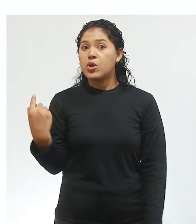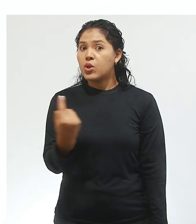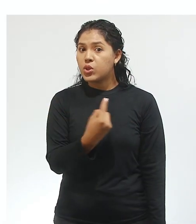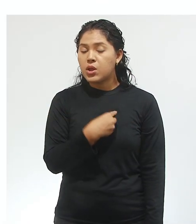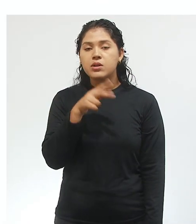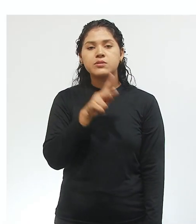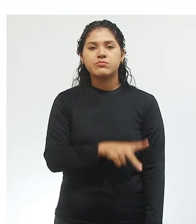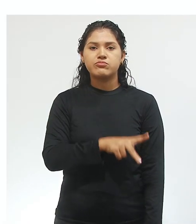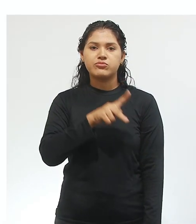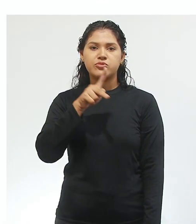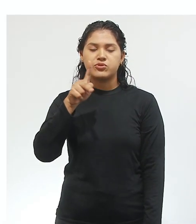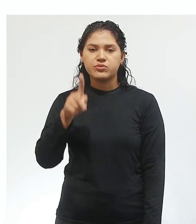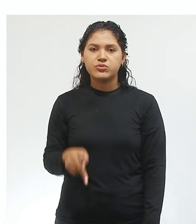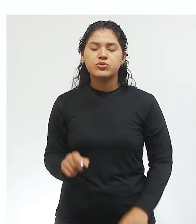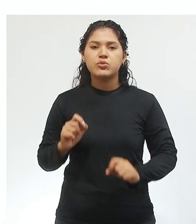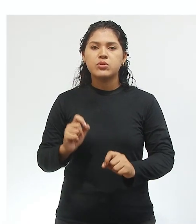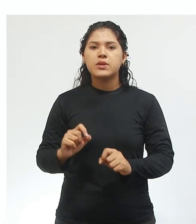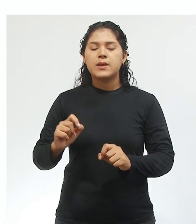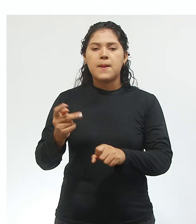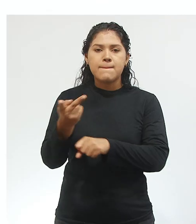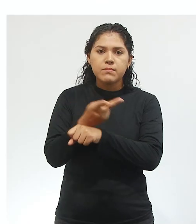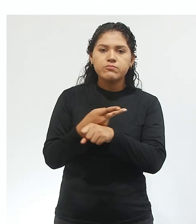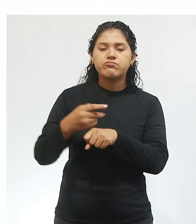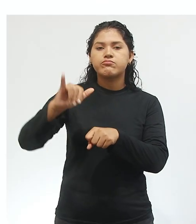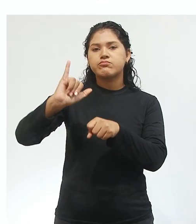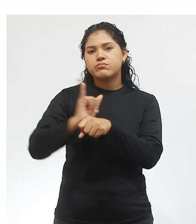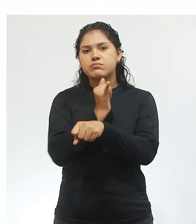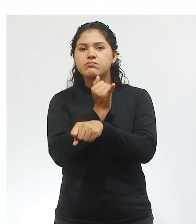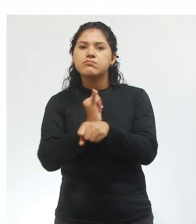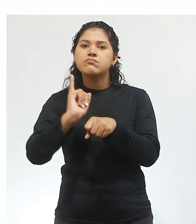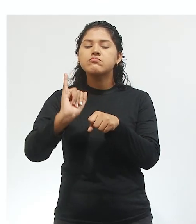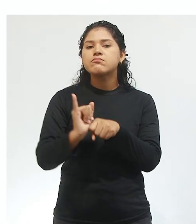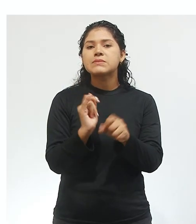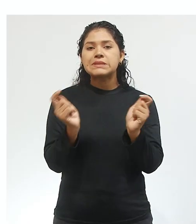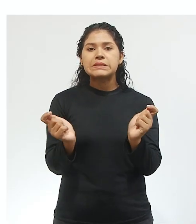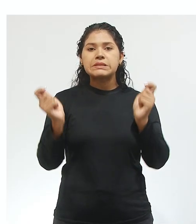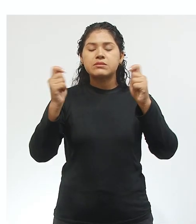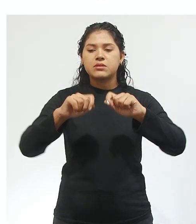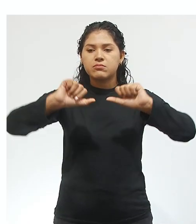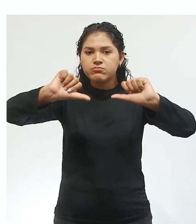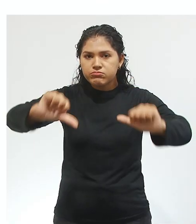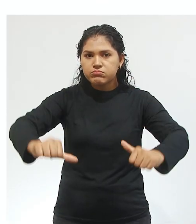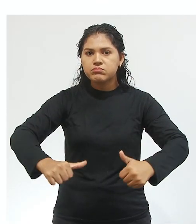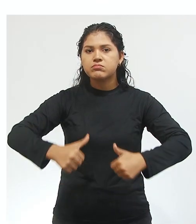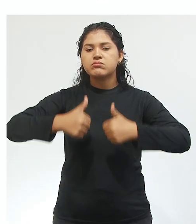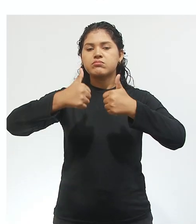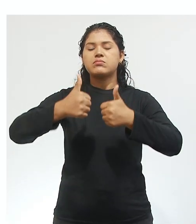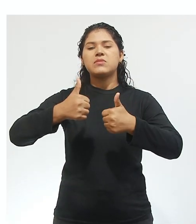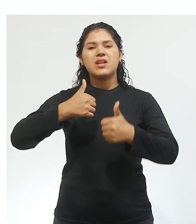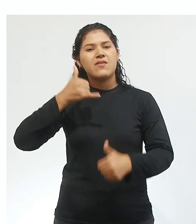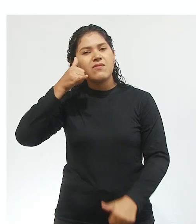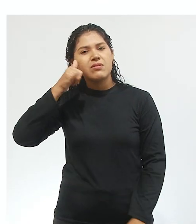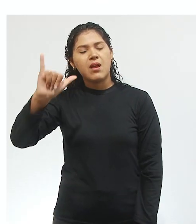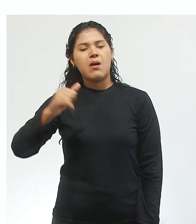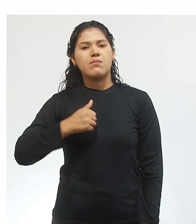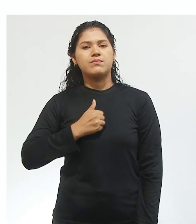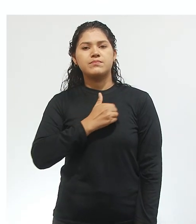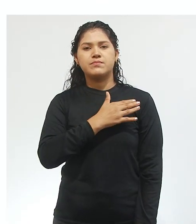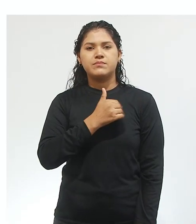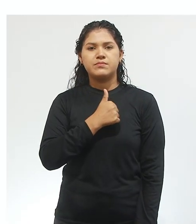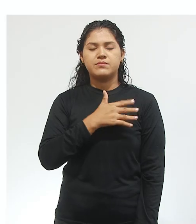agentes sociais, buscar estratégias que auxiliem na superação dos